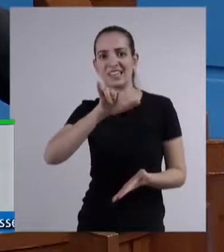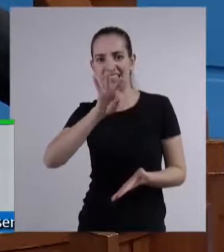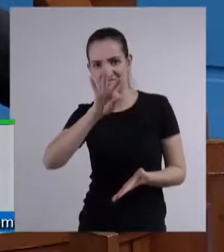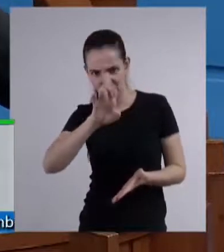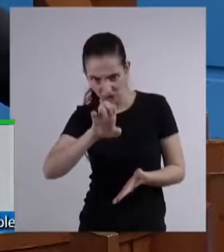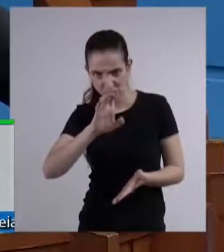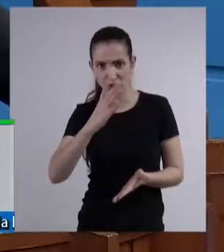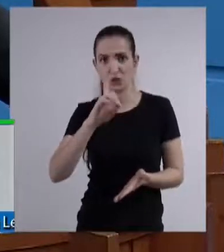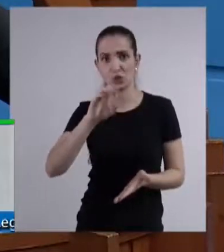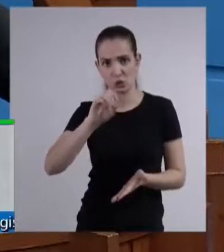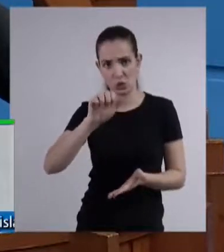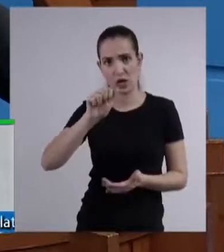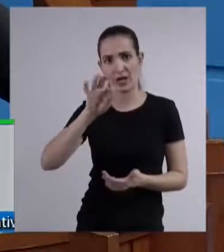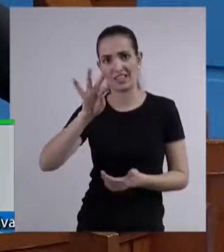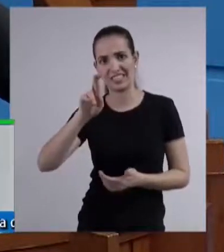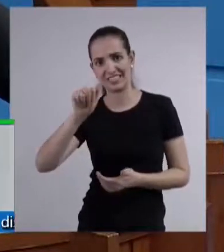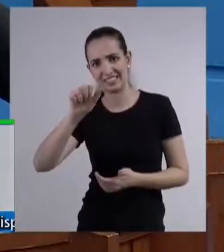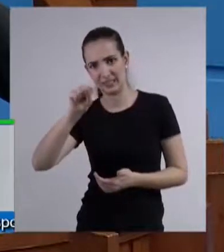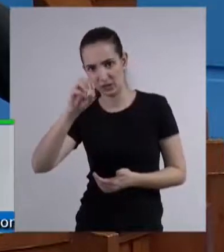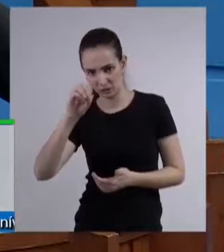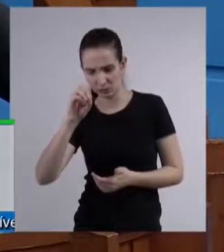a elite brasileira,